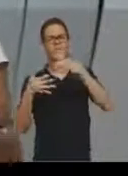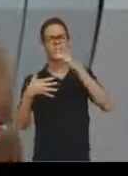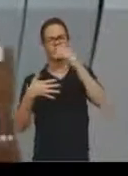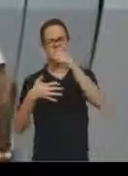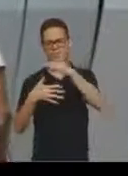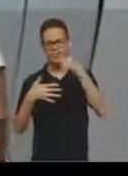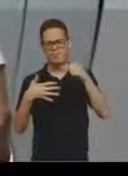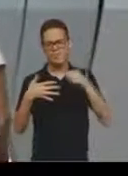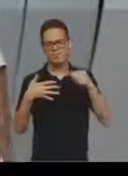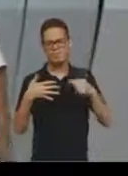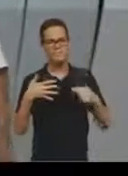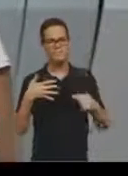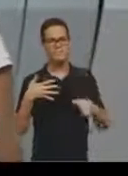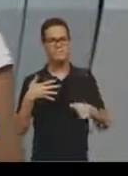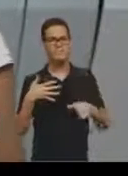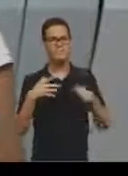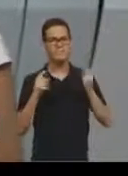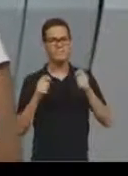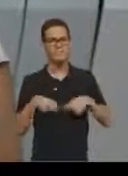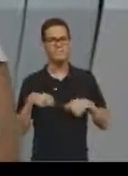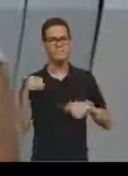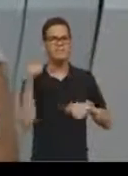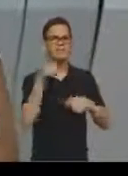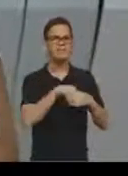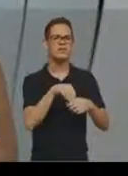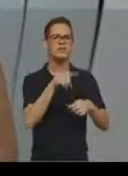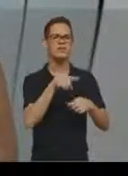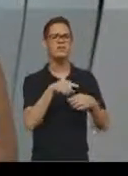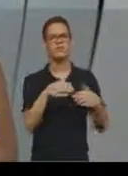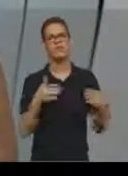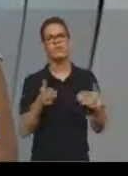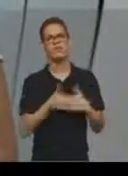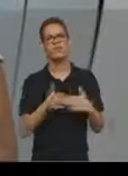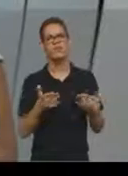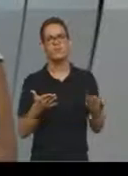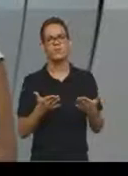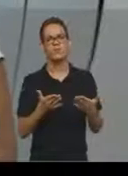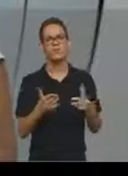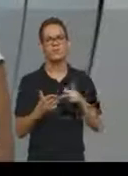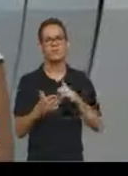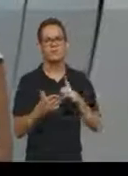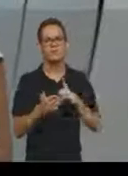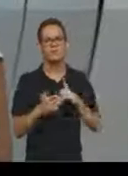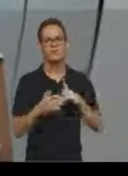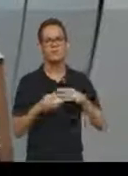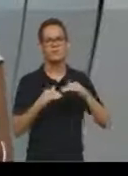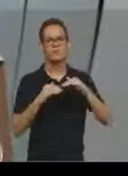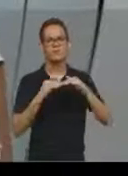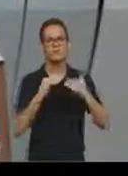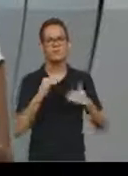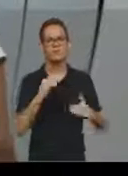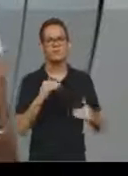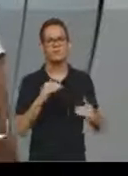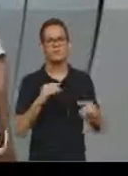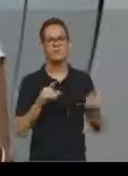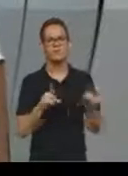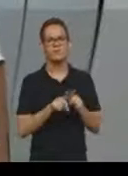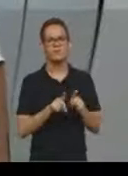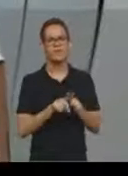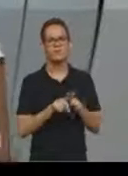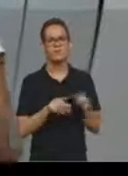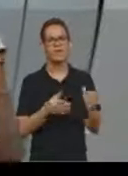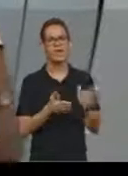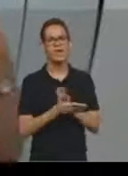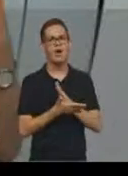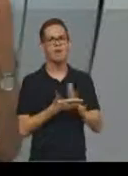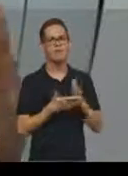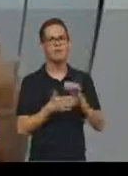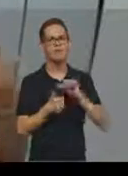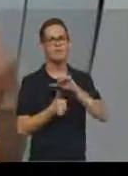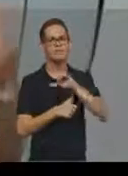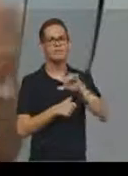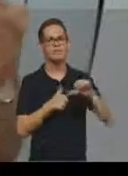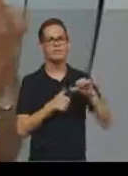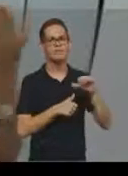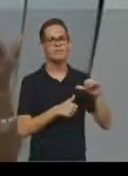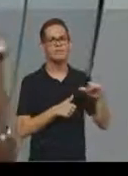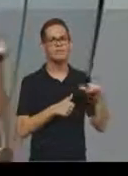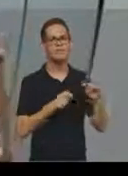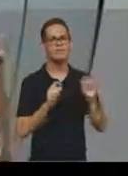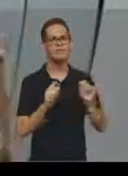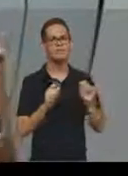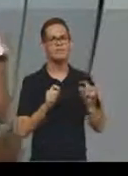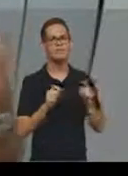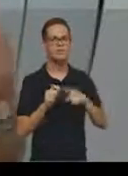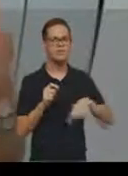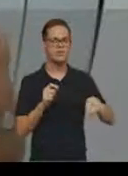ajuda a entender o porquê de ainda termos desigualdade, né? E ações que nós podemos, né, medidas que nós